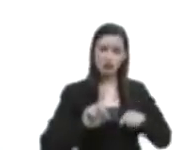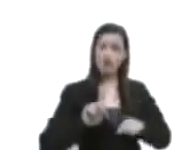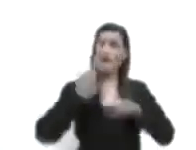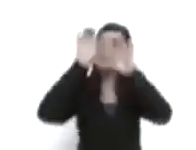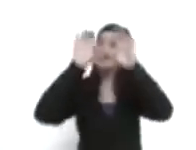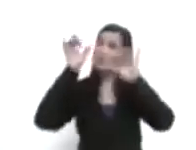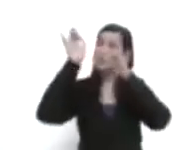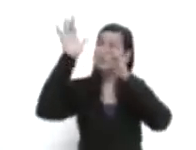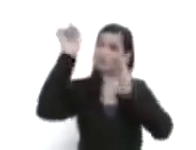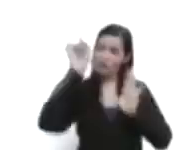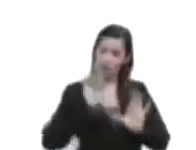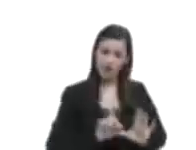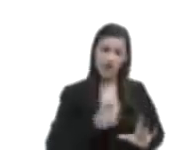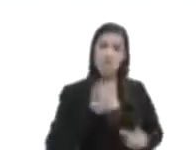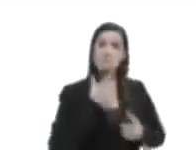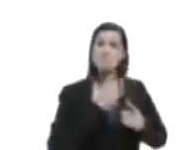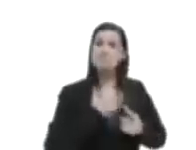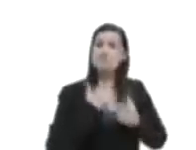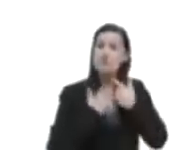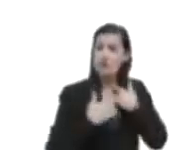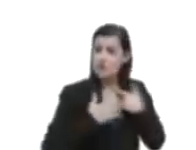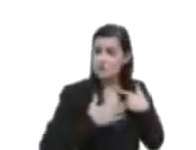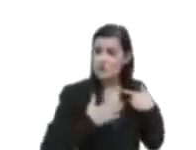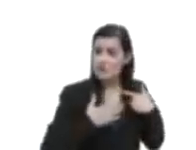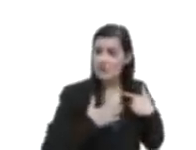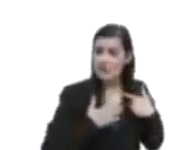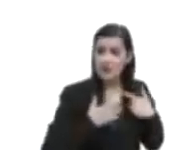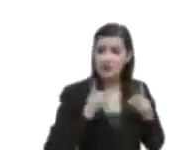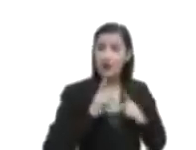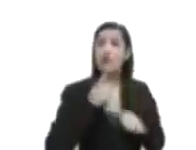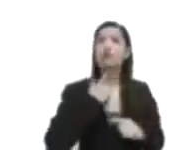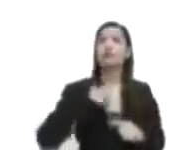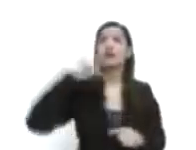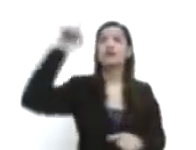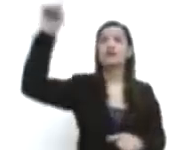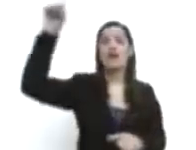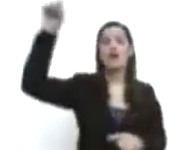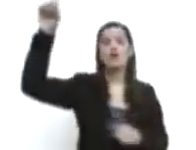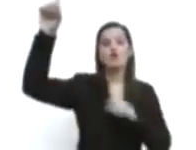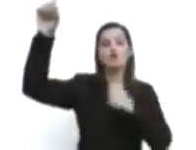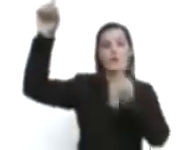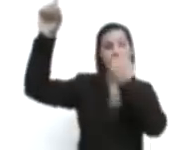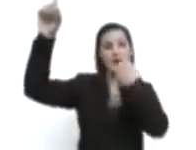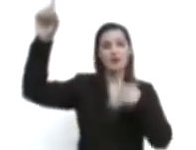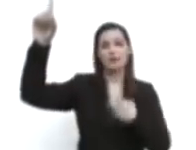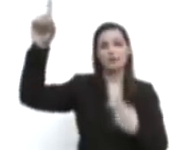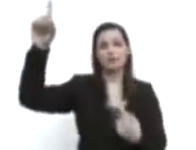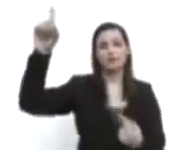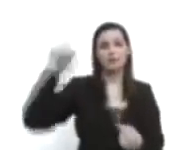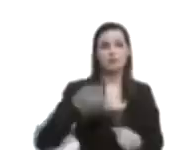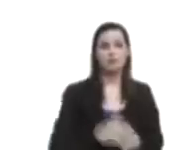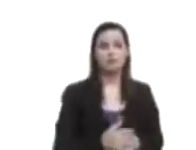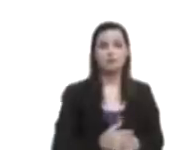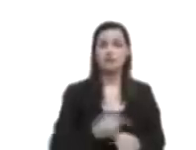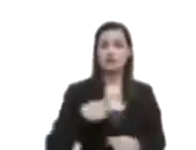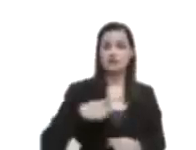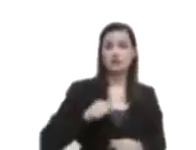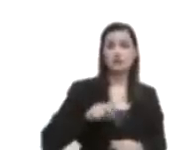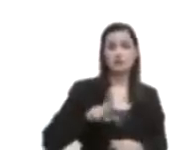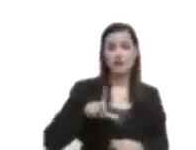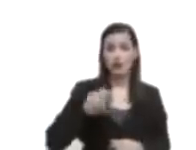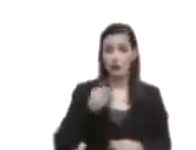enviou. Paulo vai dizer dele também, tendo em vós o mesmo sentimento que houve em Cristo